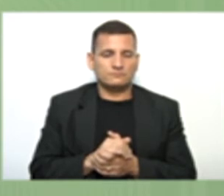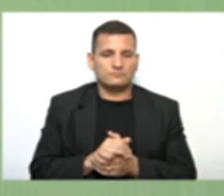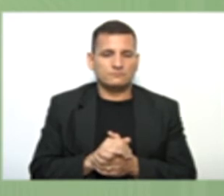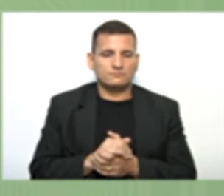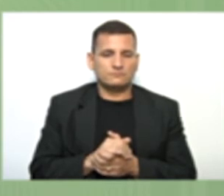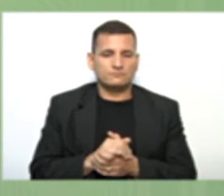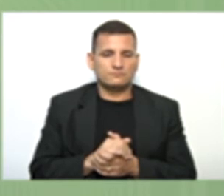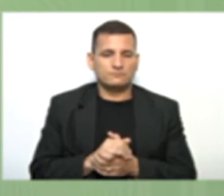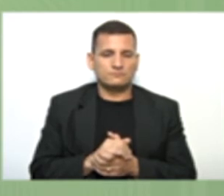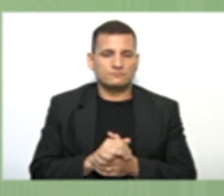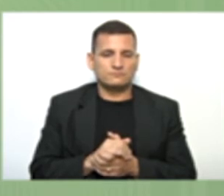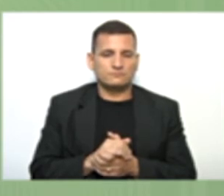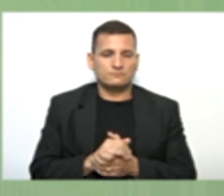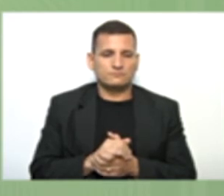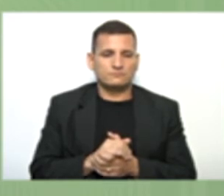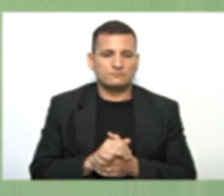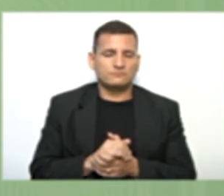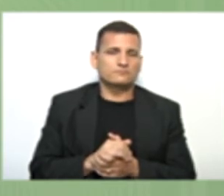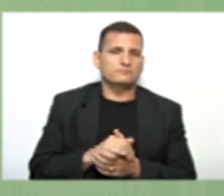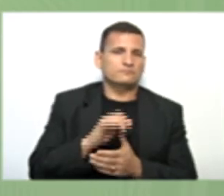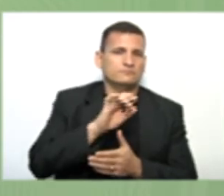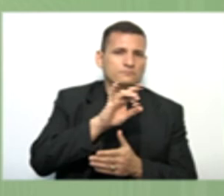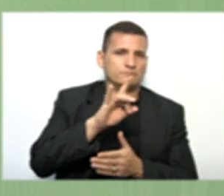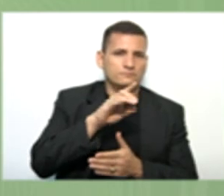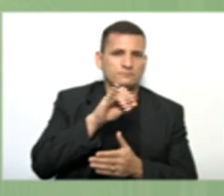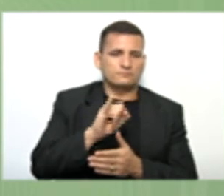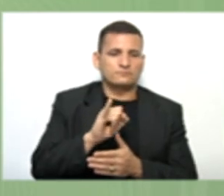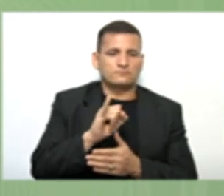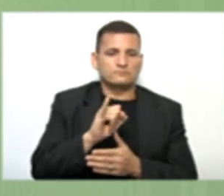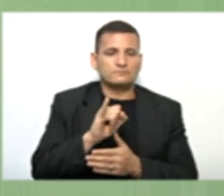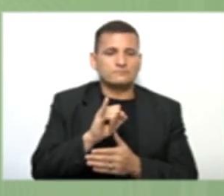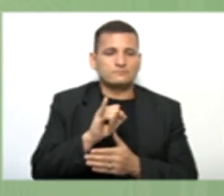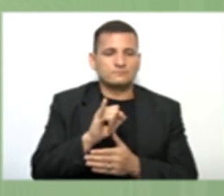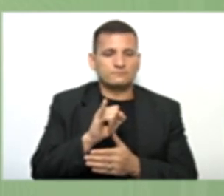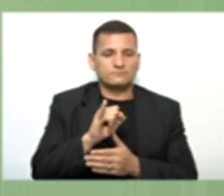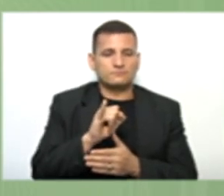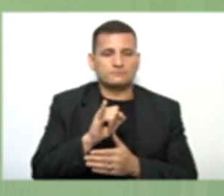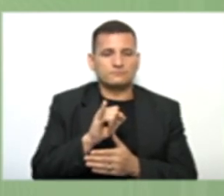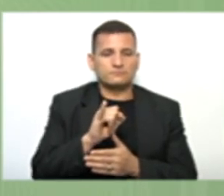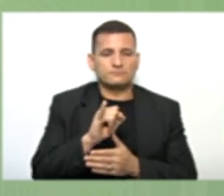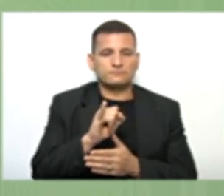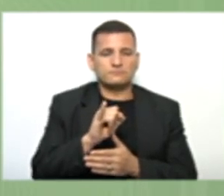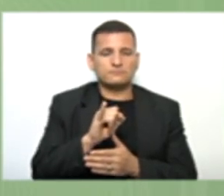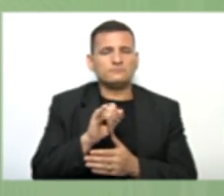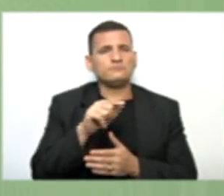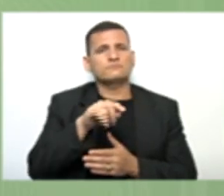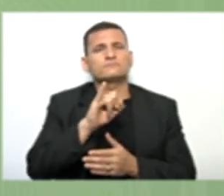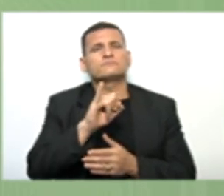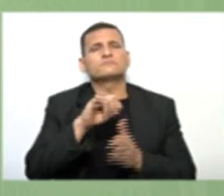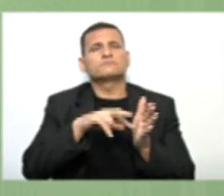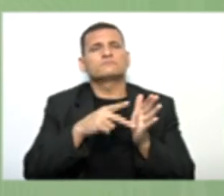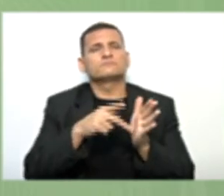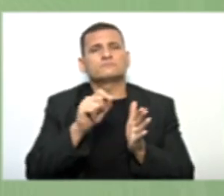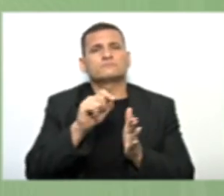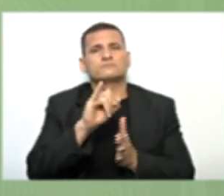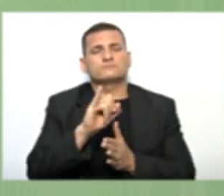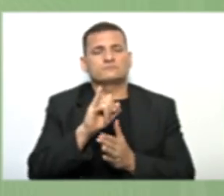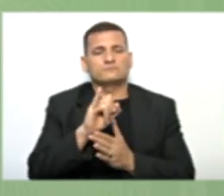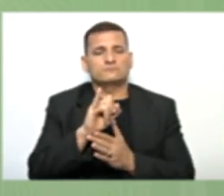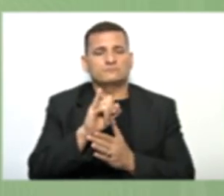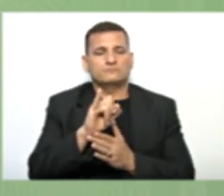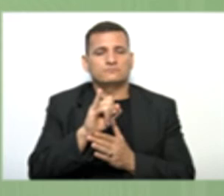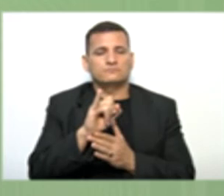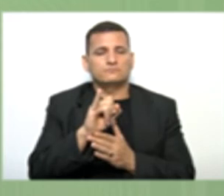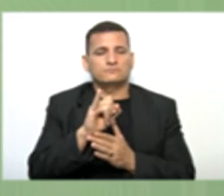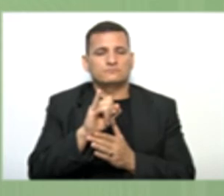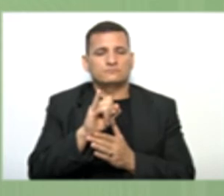seguinte, para cada i, ixi, professor, agora você me pegou. Eu não sei o que é esse i, o que esse i está fazendo aí? Né? O que esse i está fazendo aí?